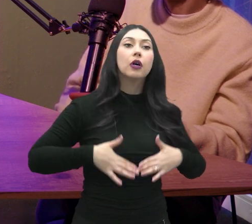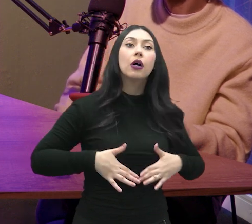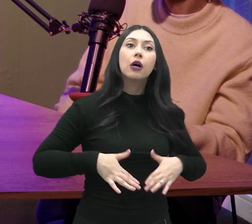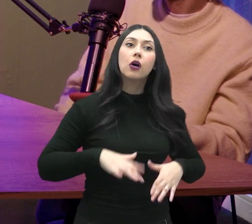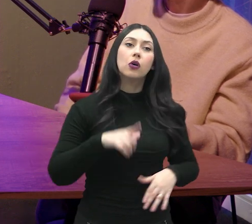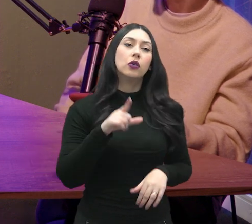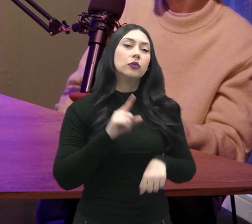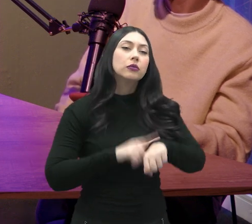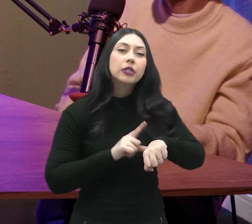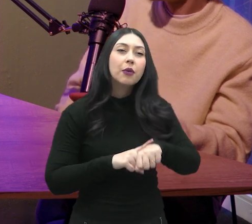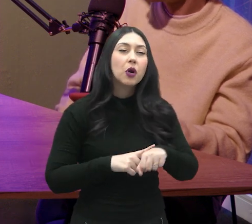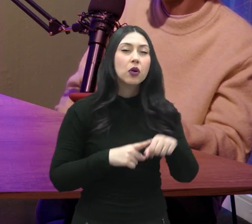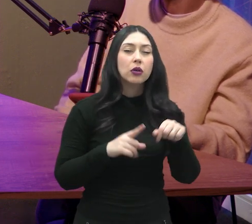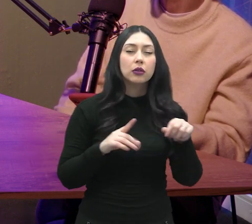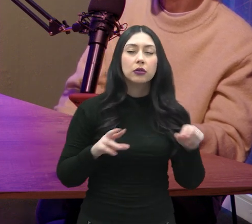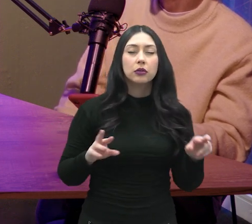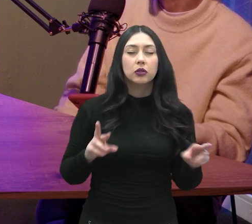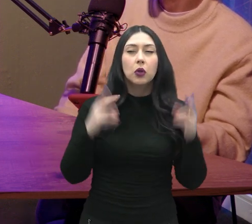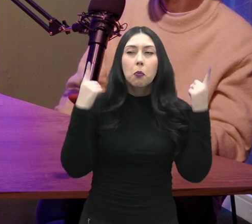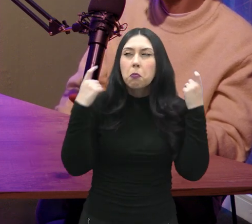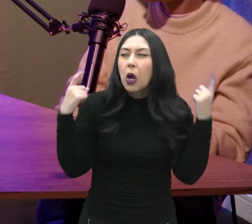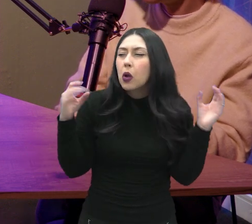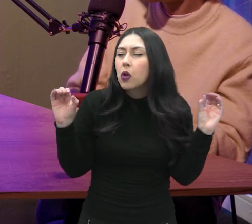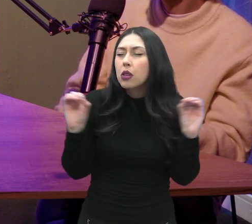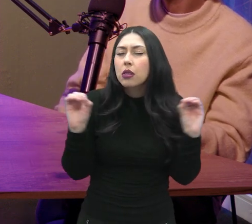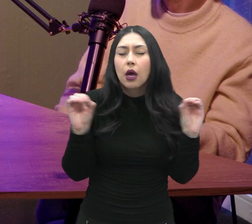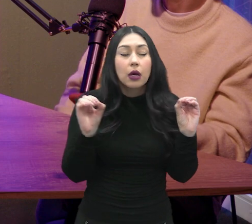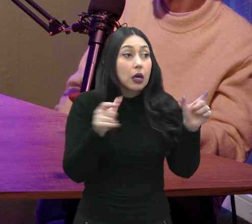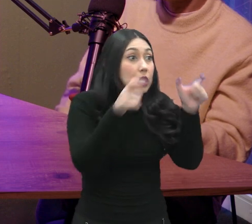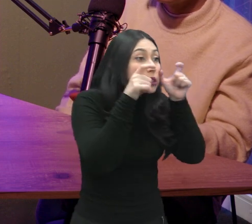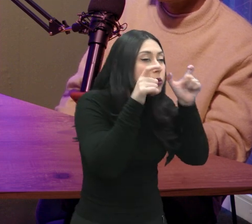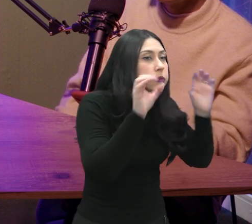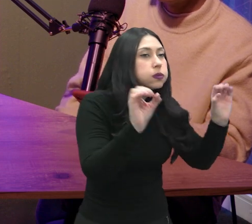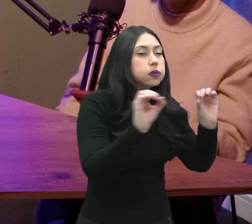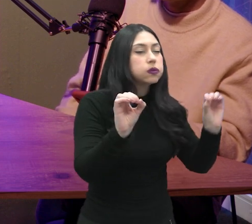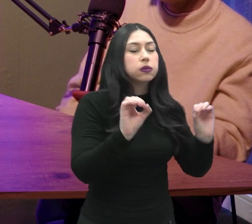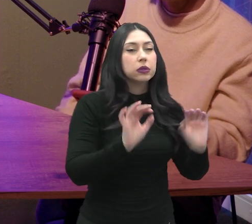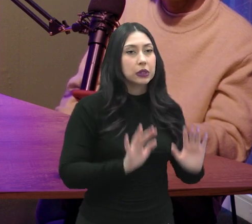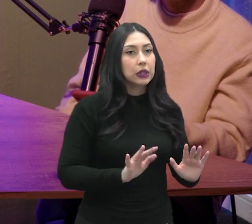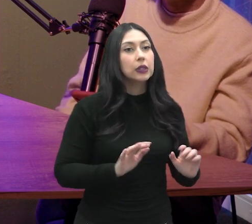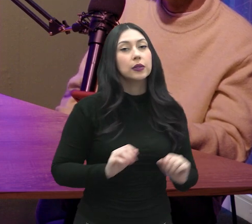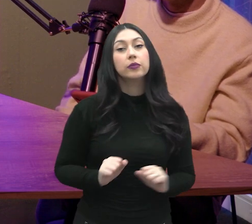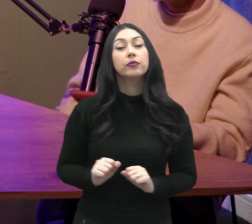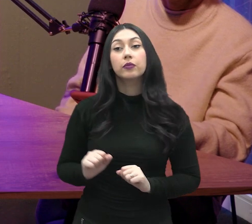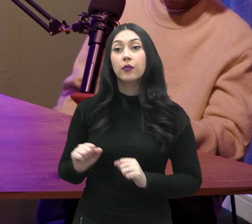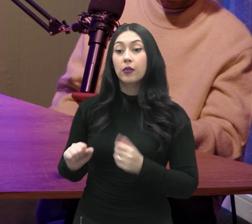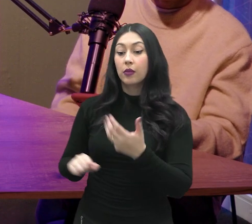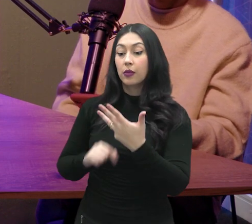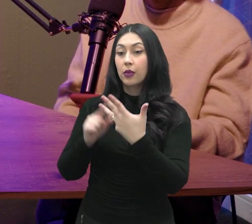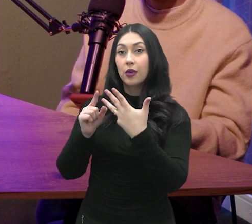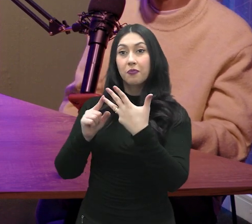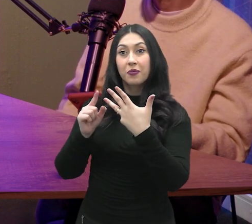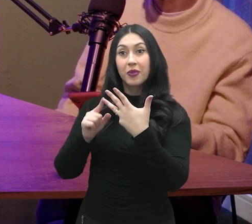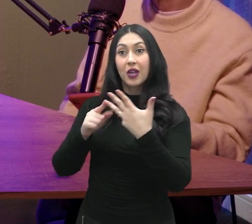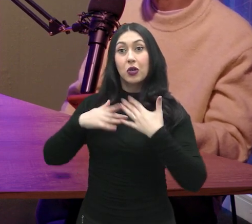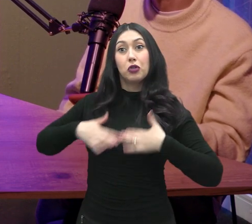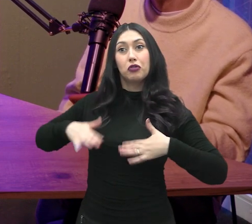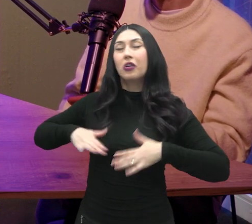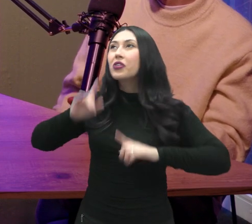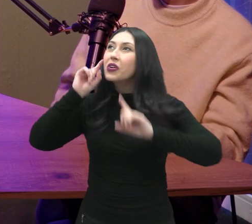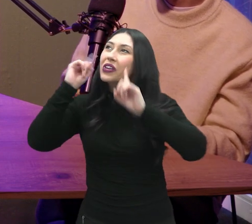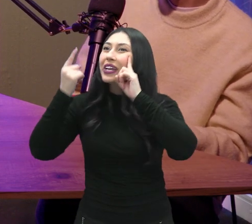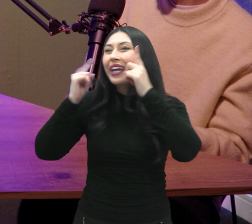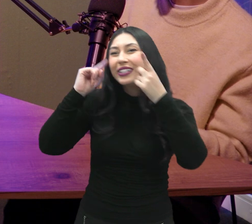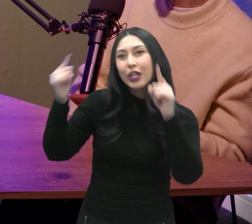dá um tempo sem barulho de coisa, sem ficar assistindo um monte de coisa, sem ficar grudado numa tela. Que aí, pro próximo descanso